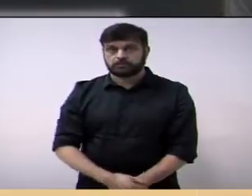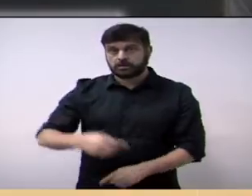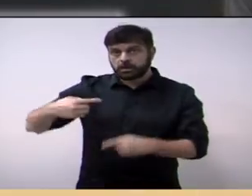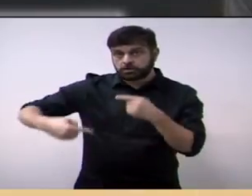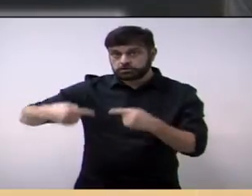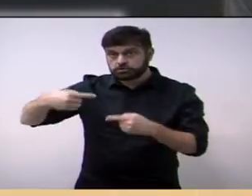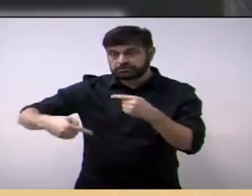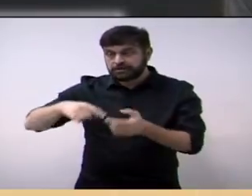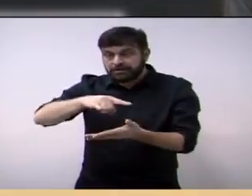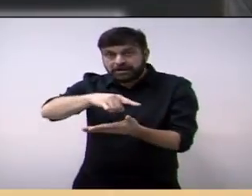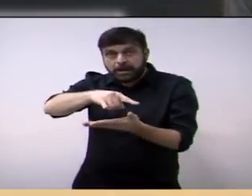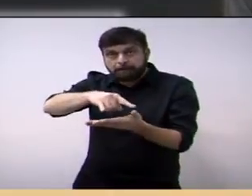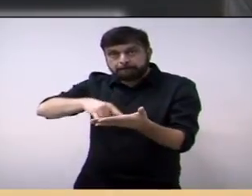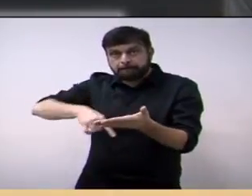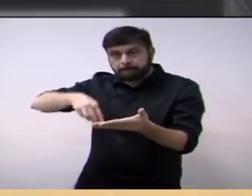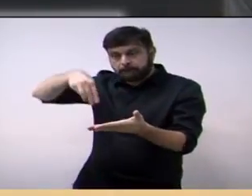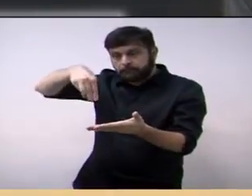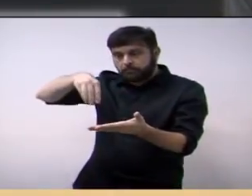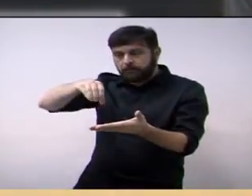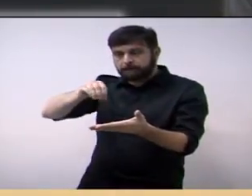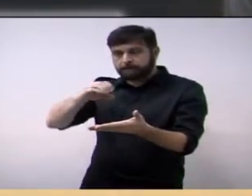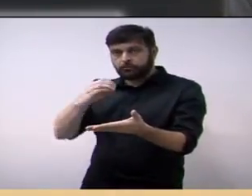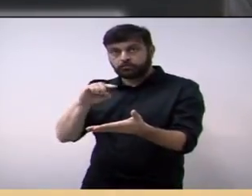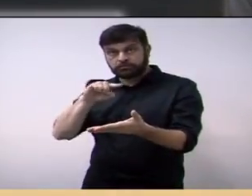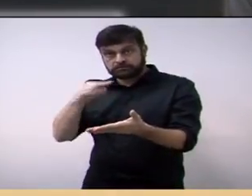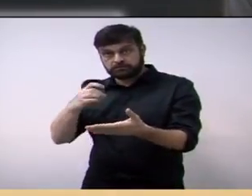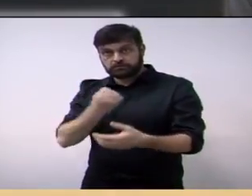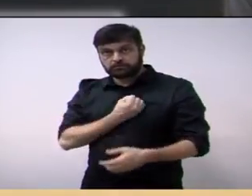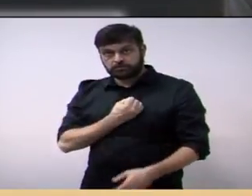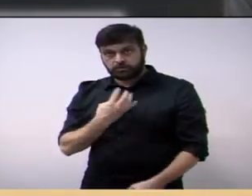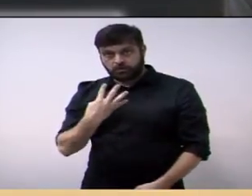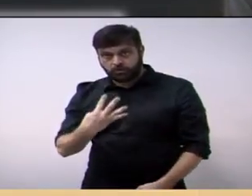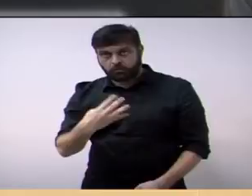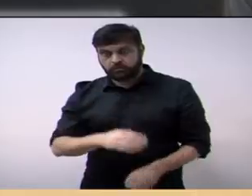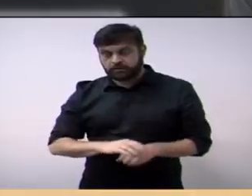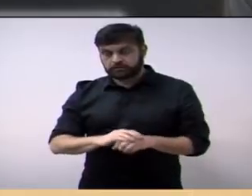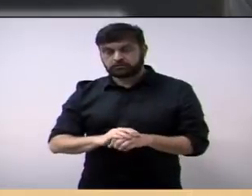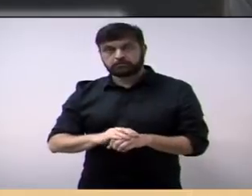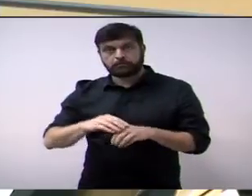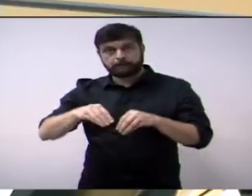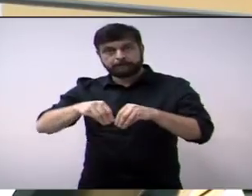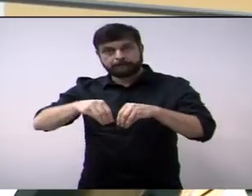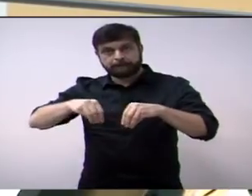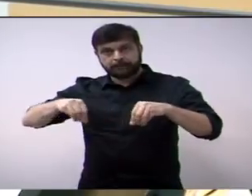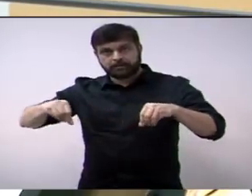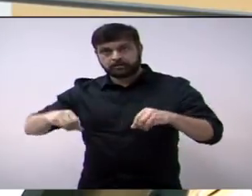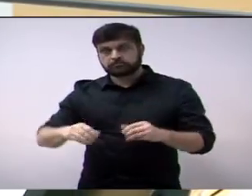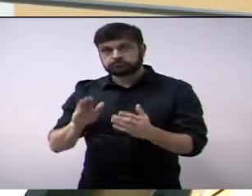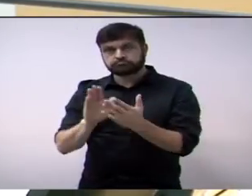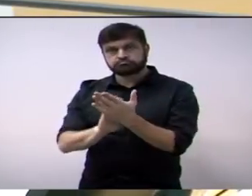Discussão única e votação das seguintes moções. Número 4, do vereador Danilo Barros,